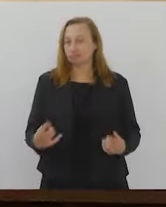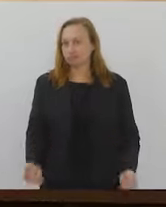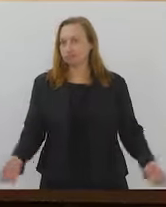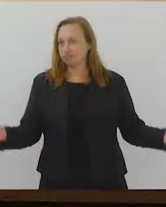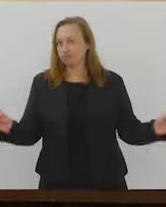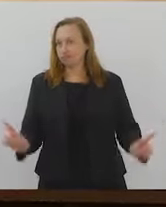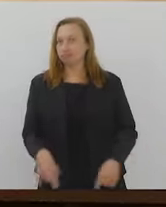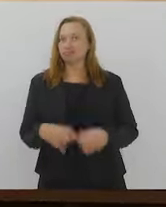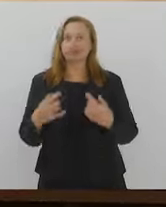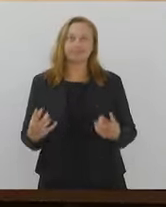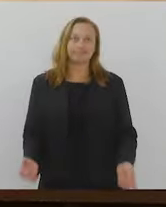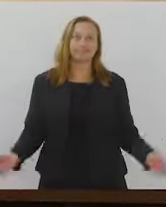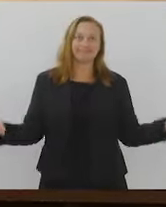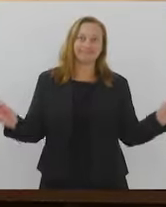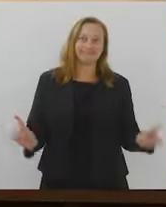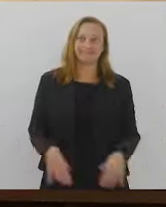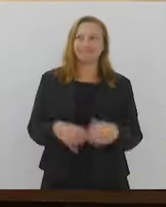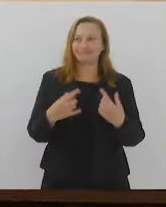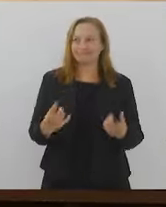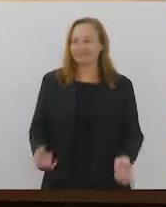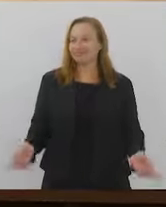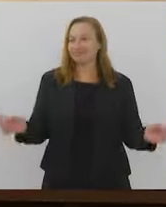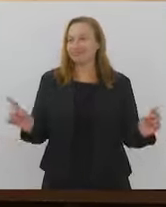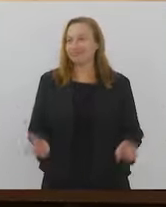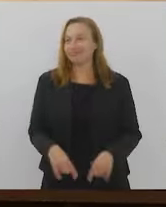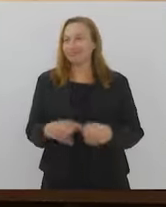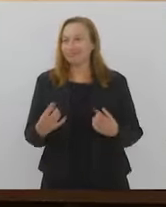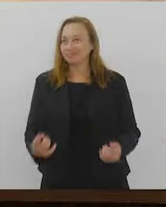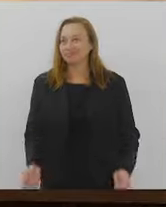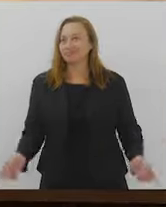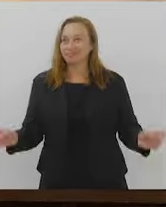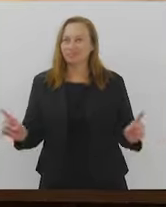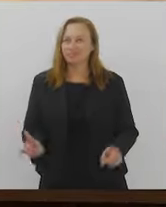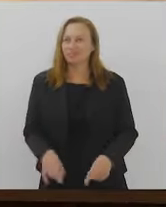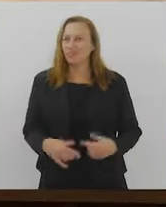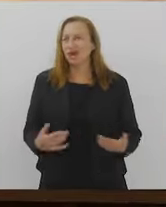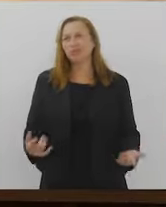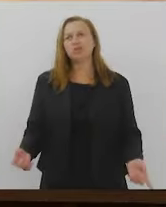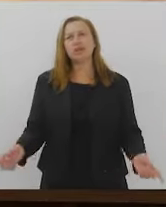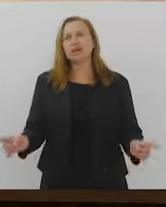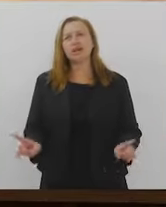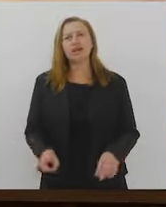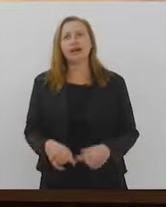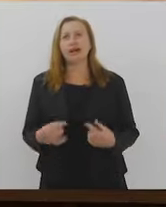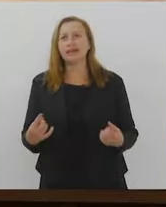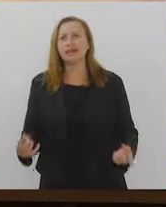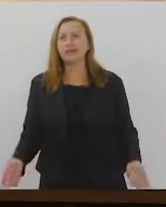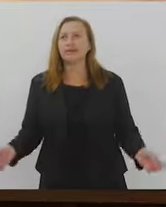Thank you.